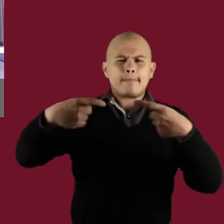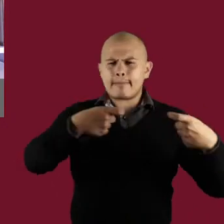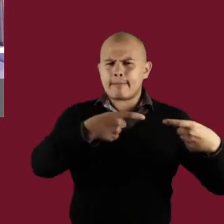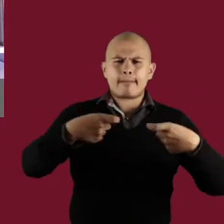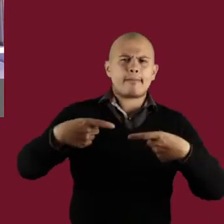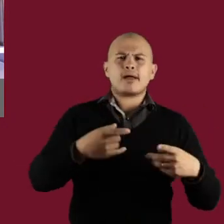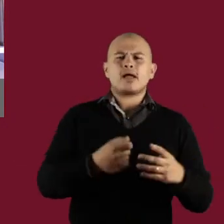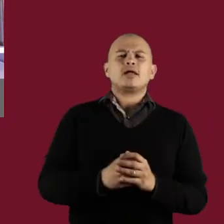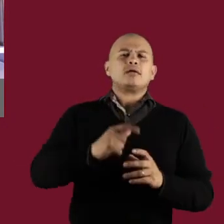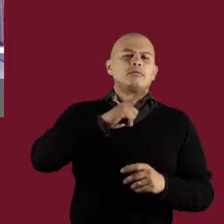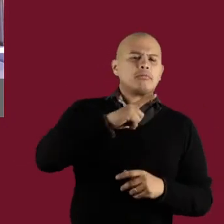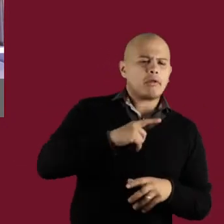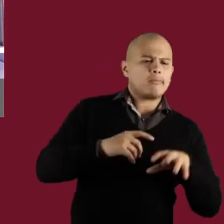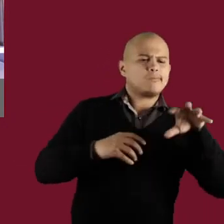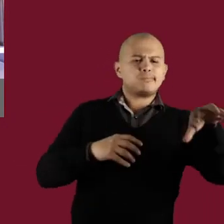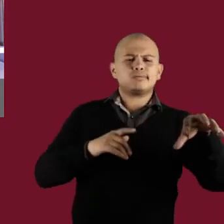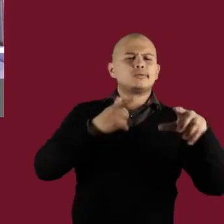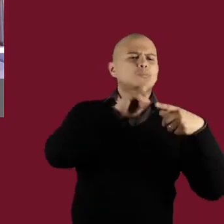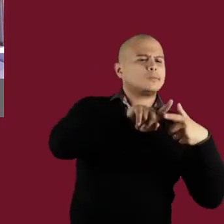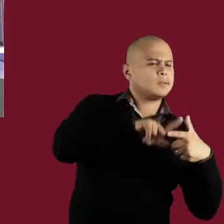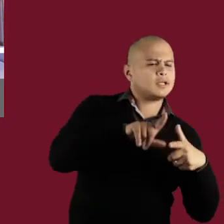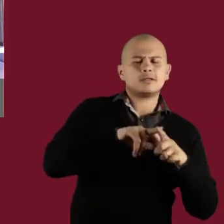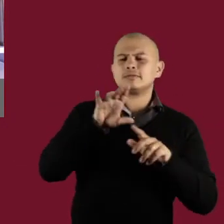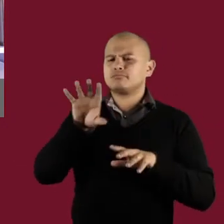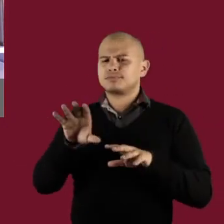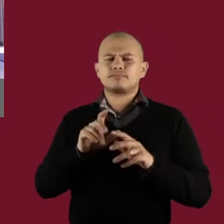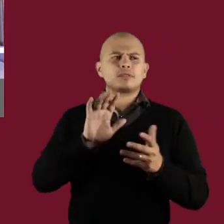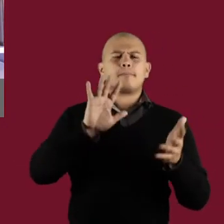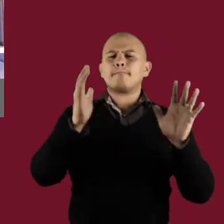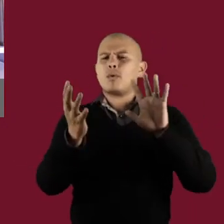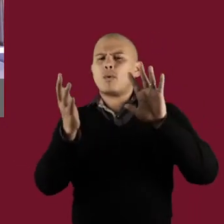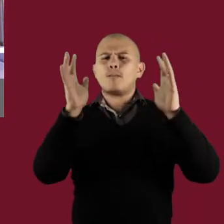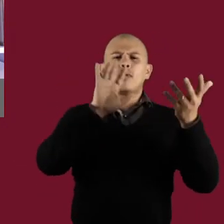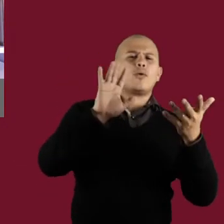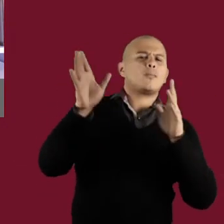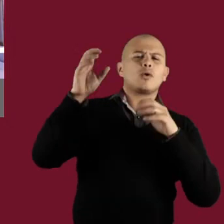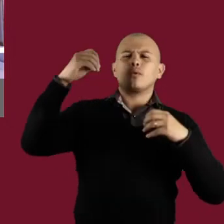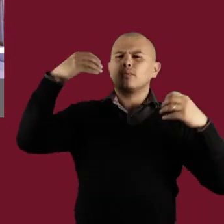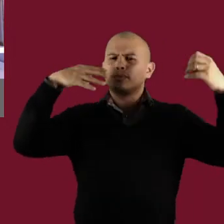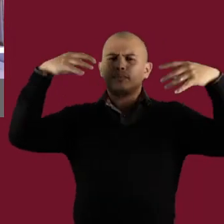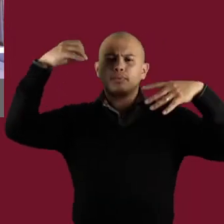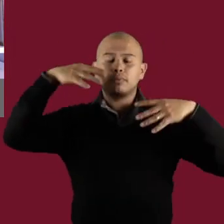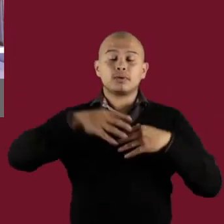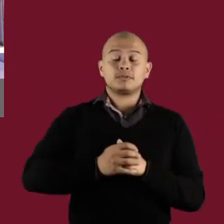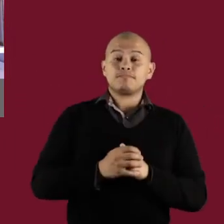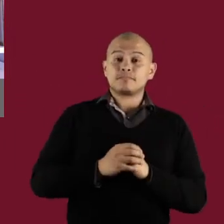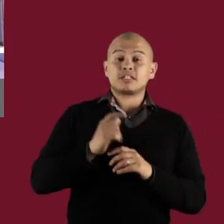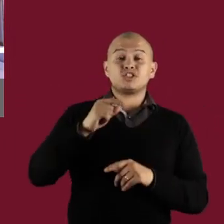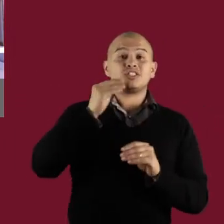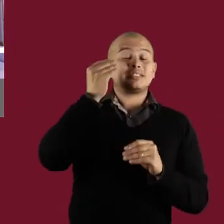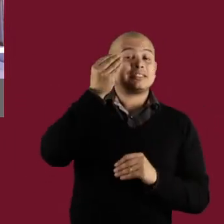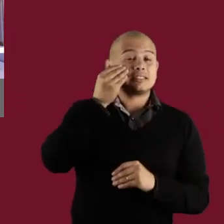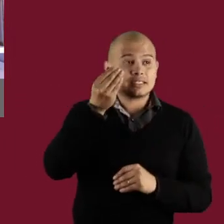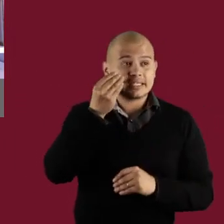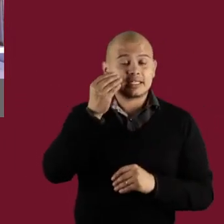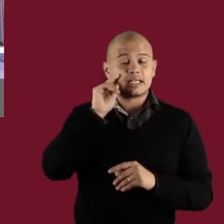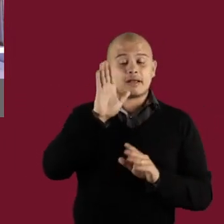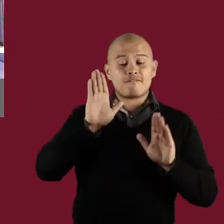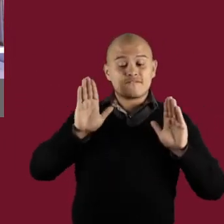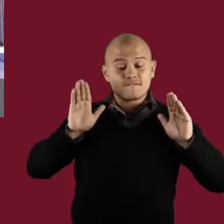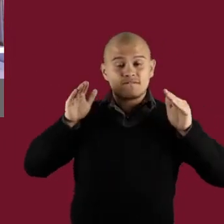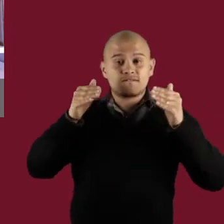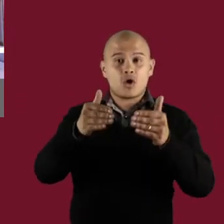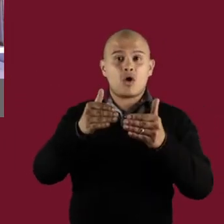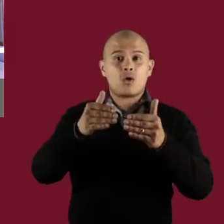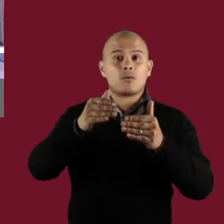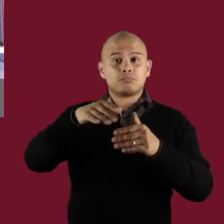mas damos alguma primazia aos líderes, às questões